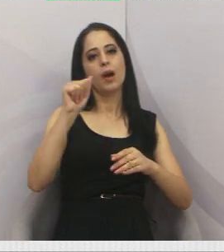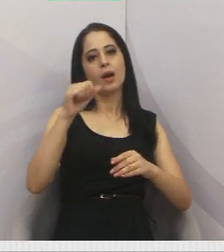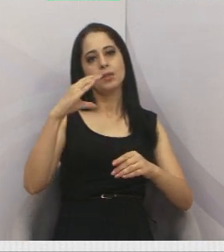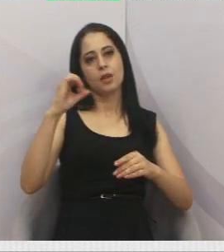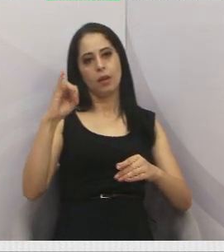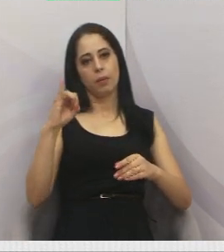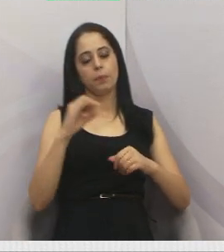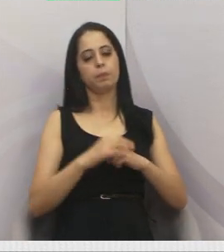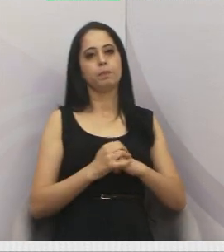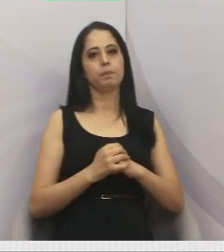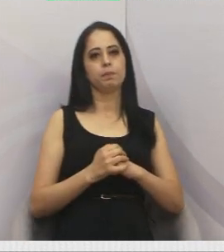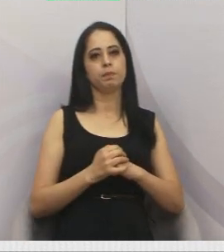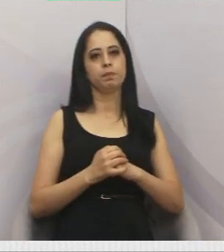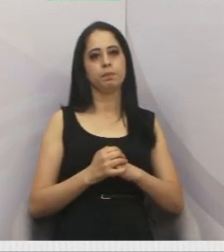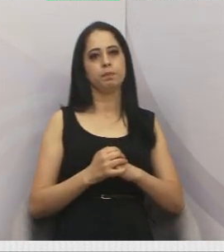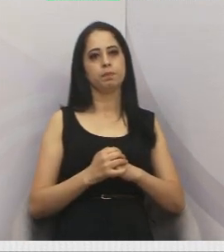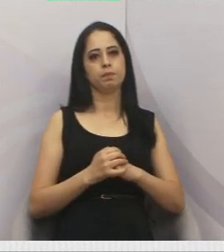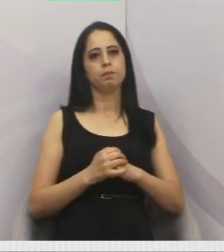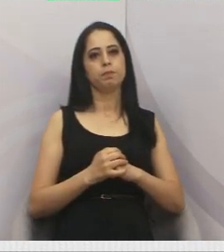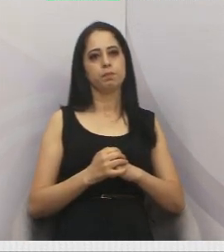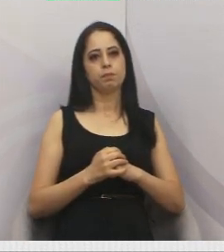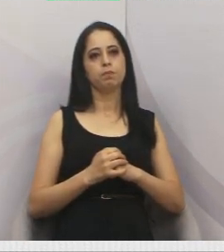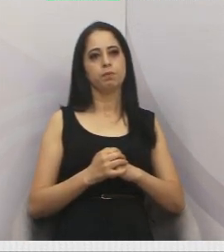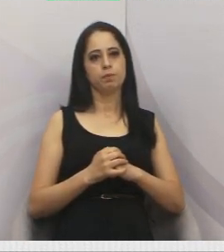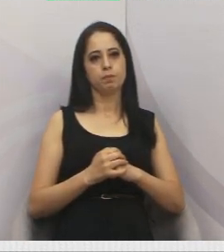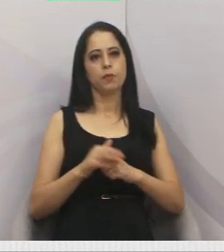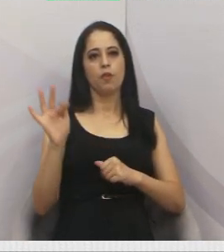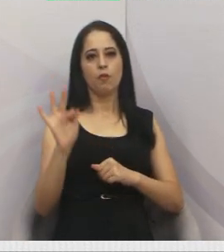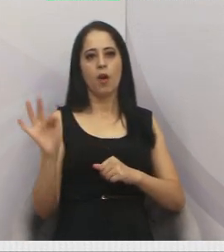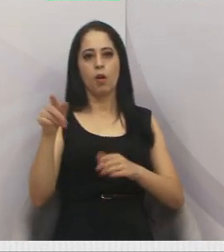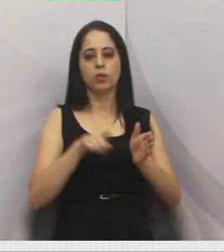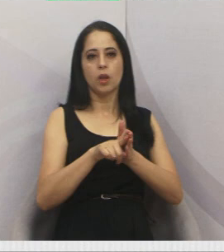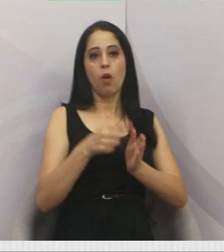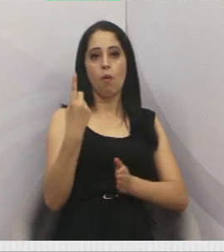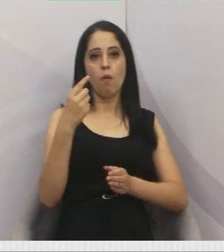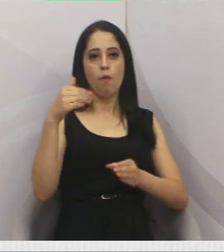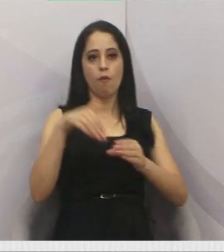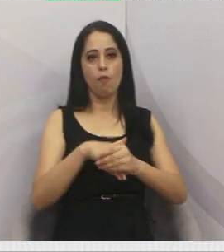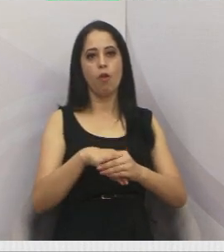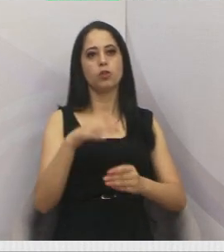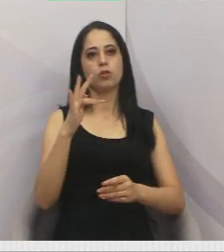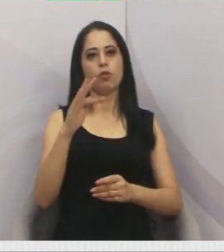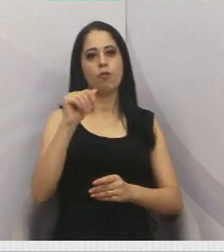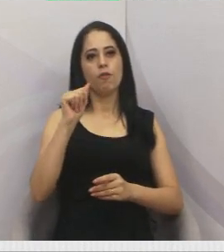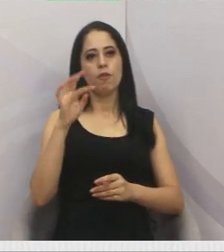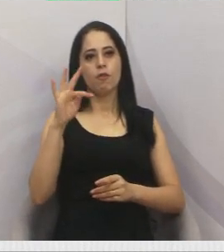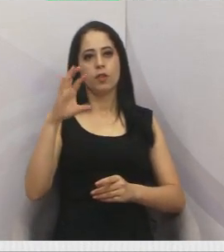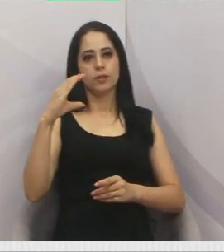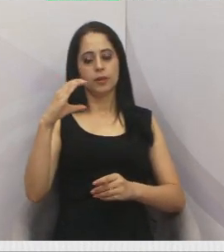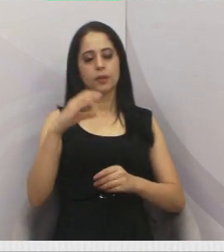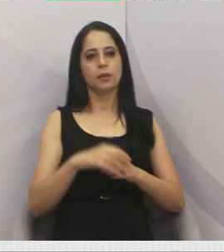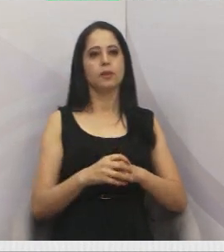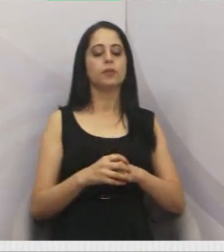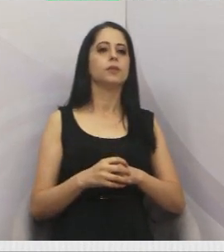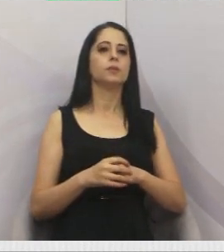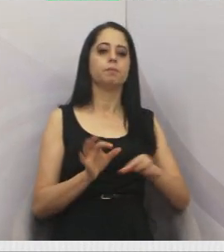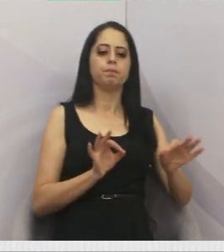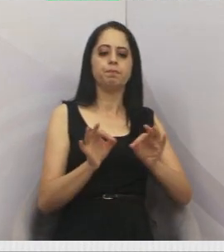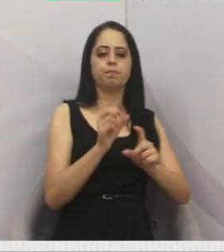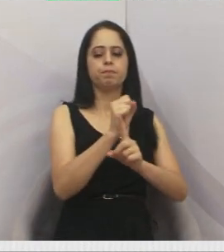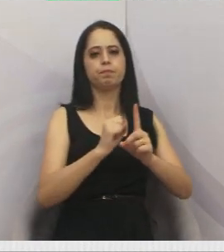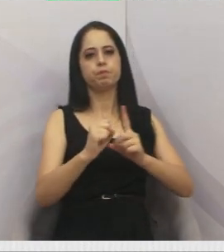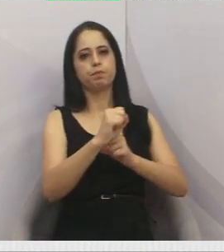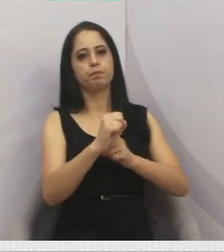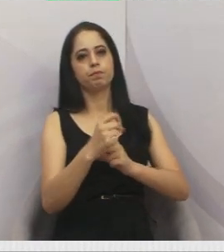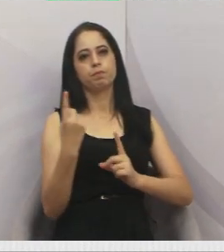Jacareí. Segmento Entidades Acadêmicas e de Pesquisa, um voto FATEC Jacareí. Segmento Organização da